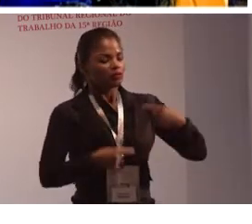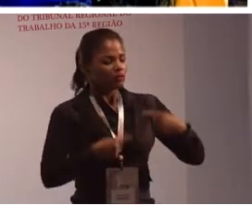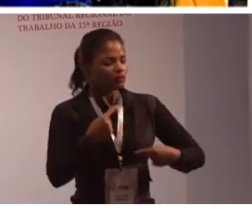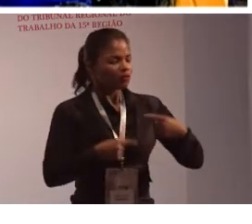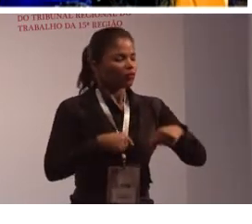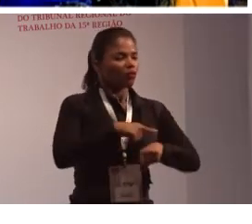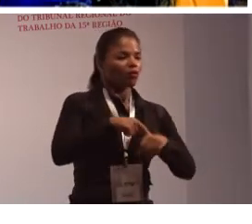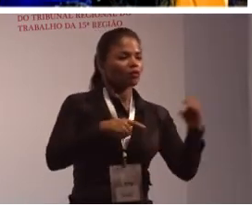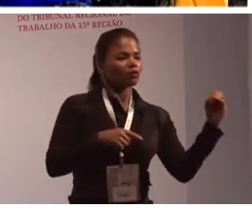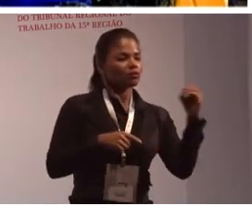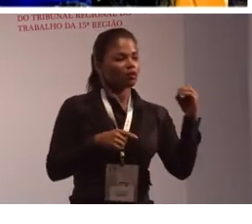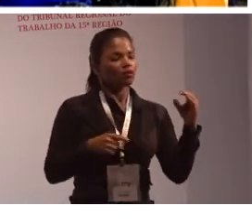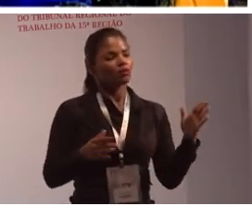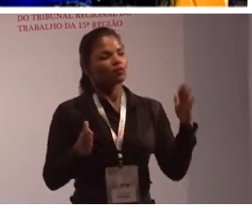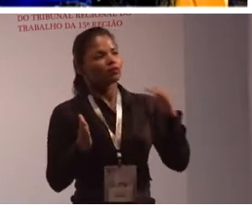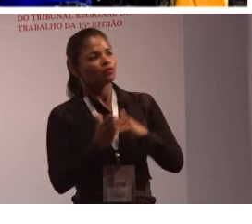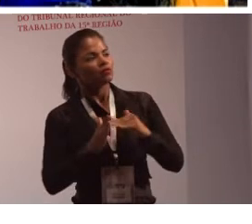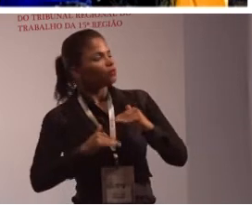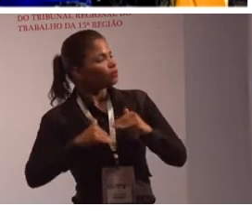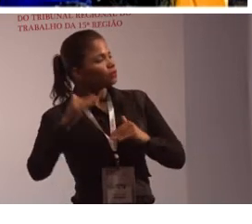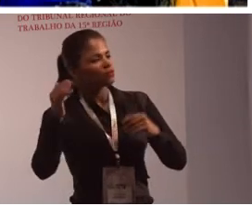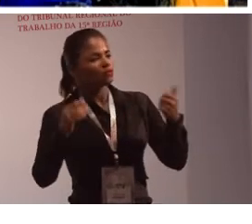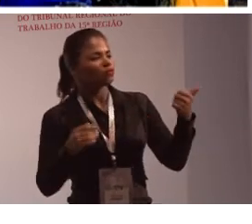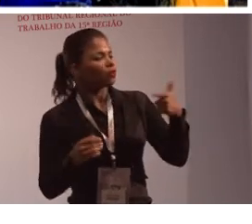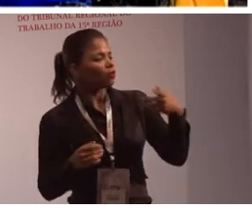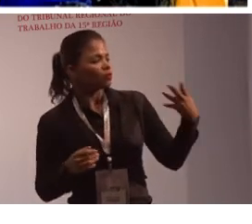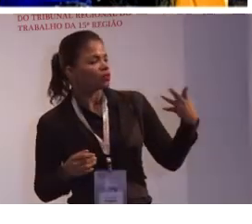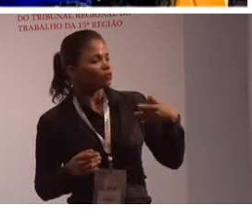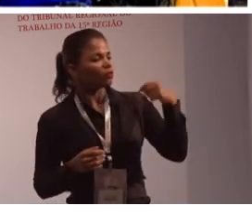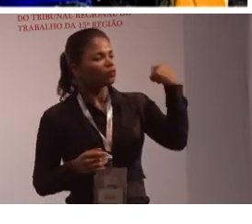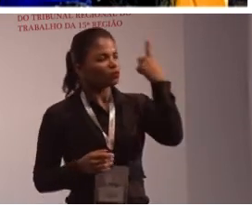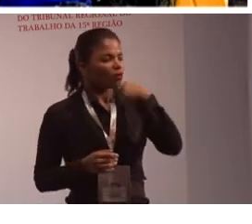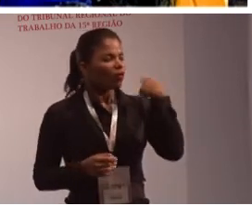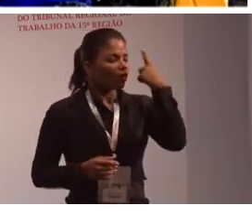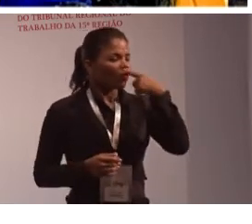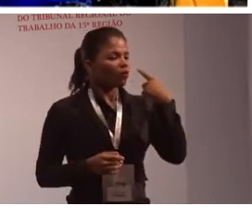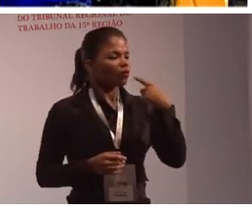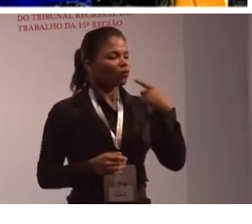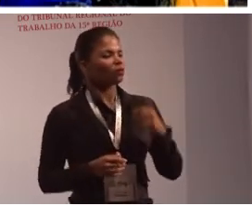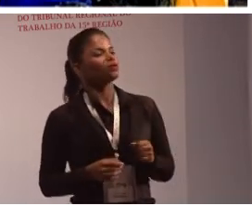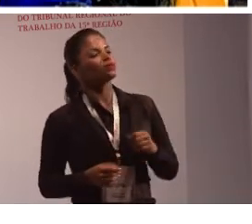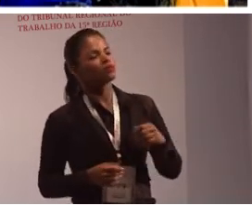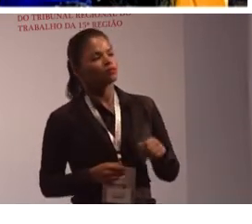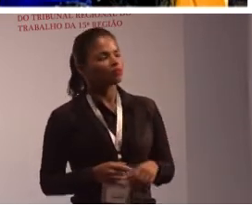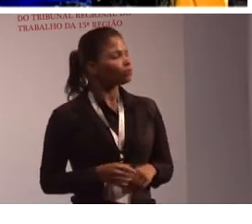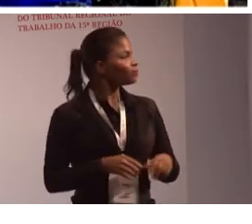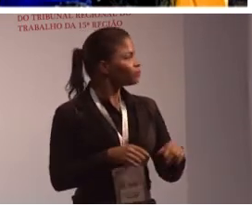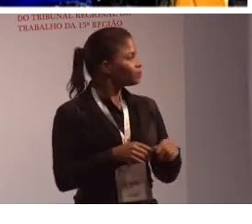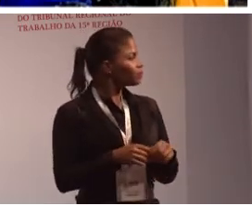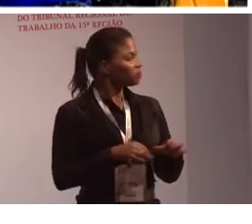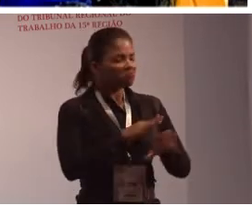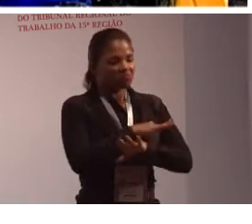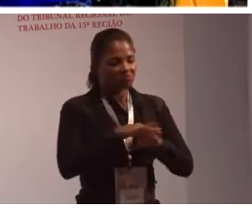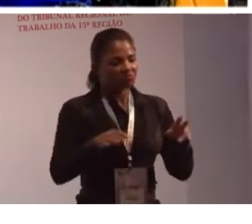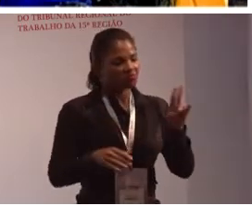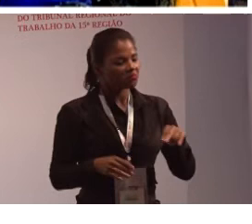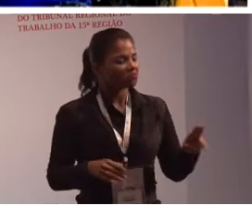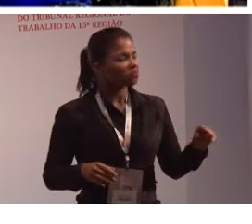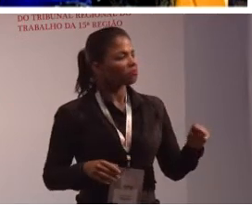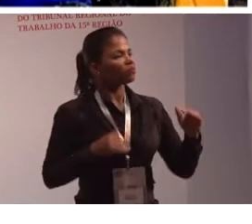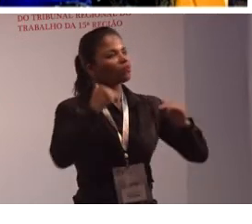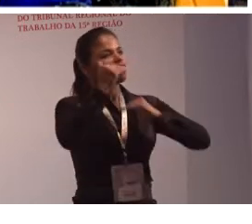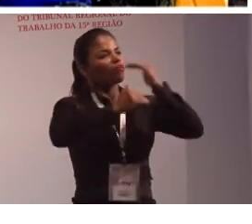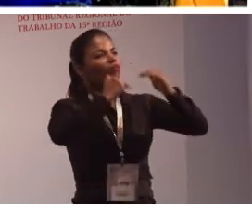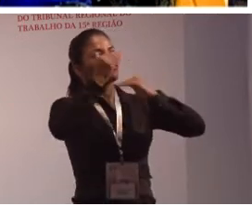hora até a jornada estendida por 12, 14 horas, banco de horas que não acabam mais, o avanço da